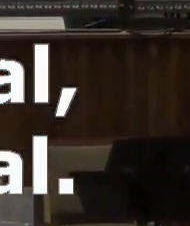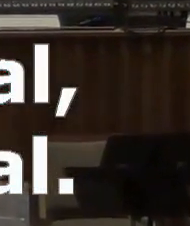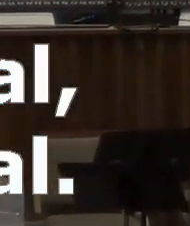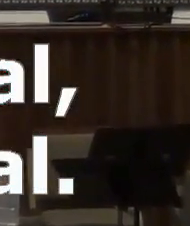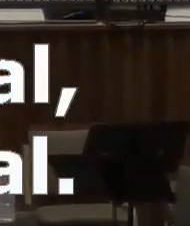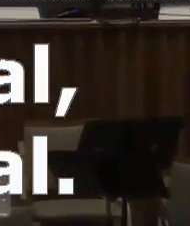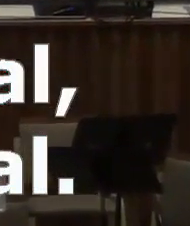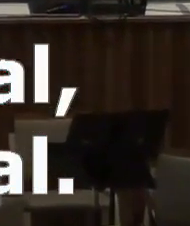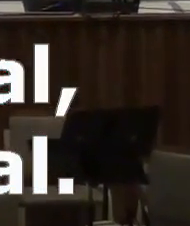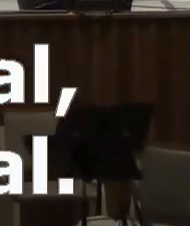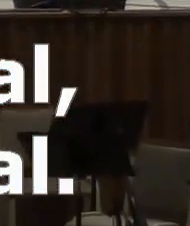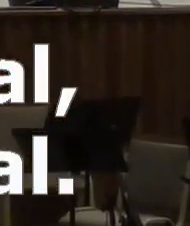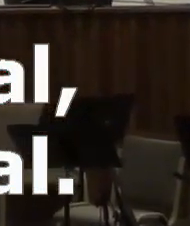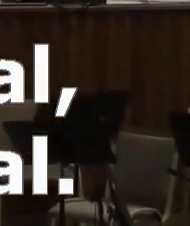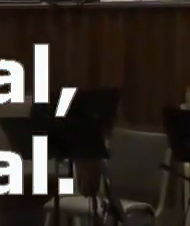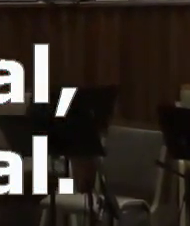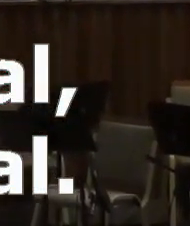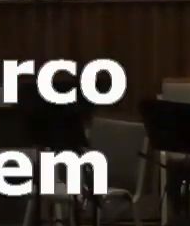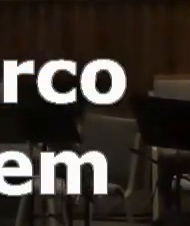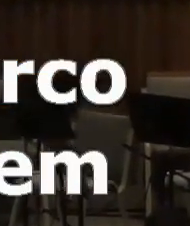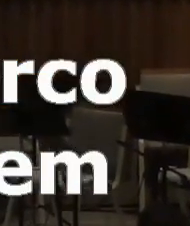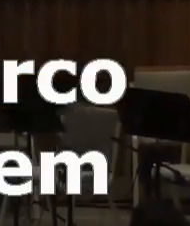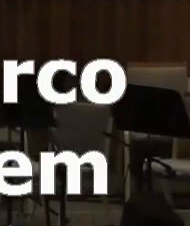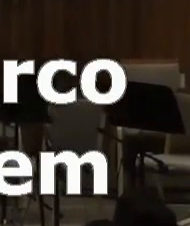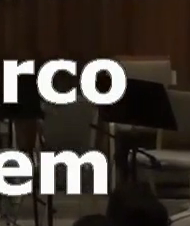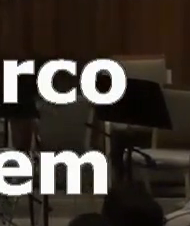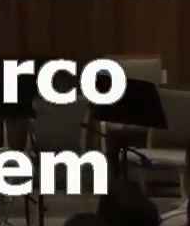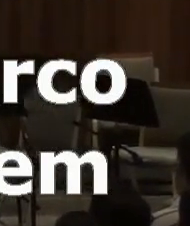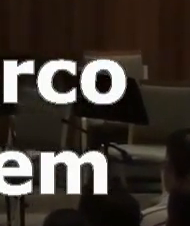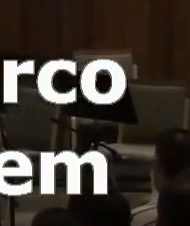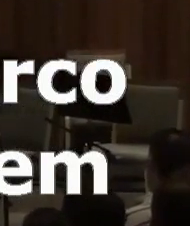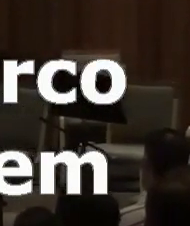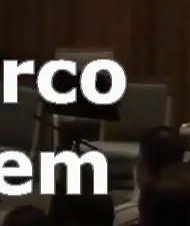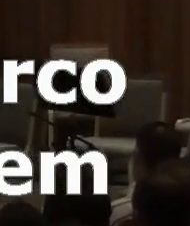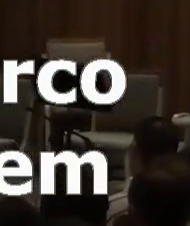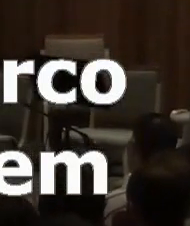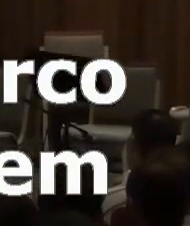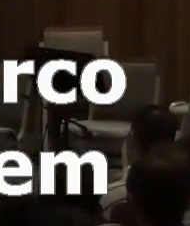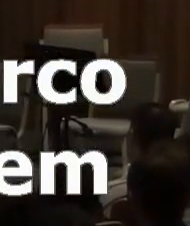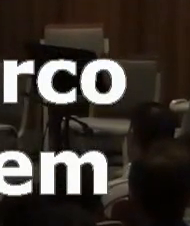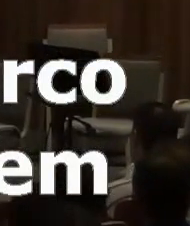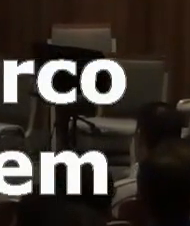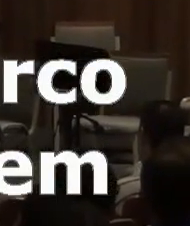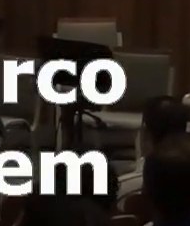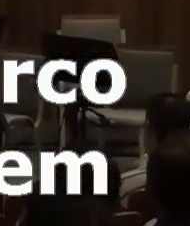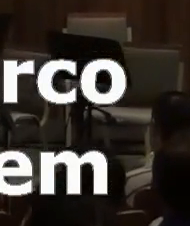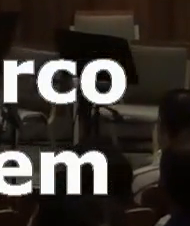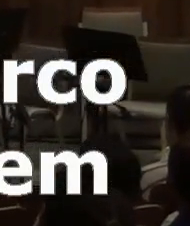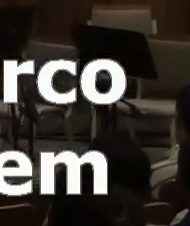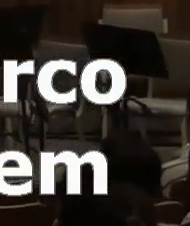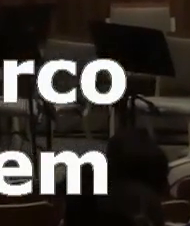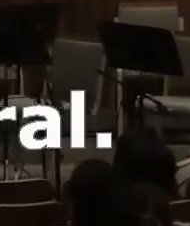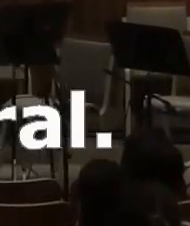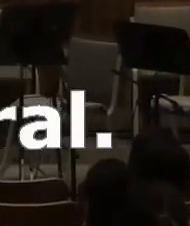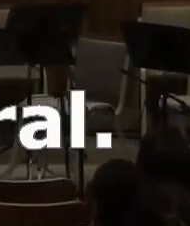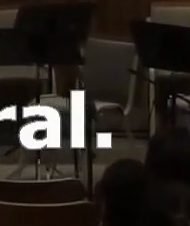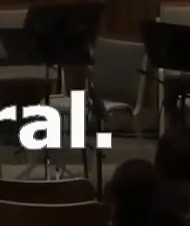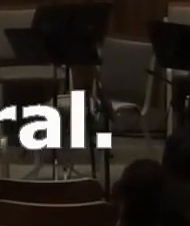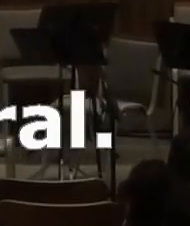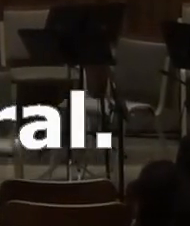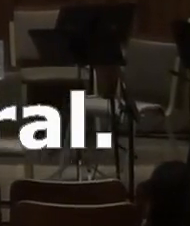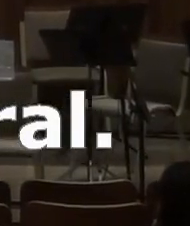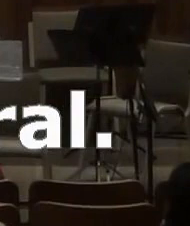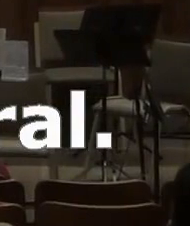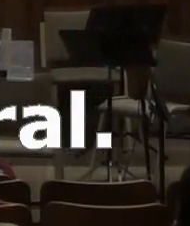passou o temporal. Com Cristo no barco tudo vai muito bem